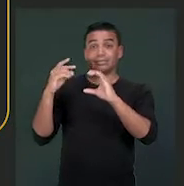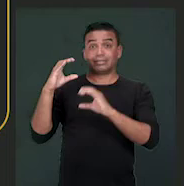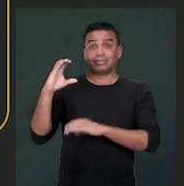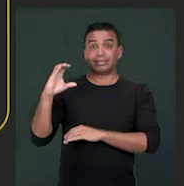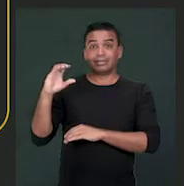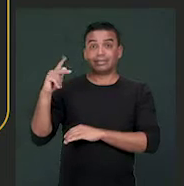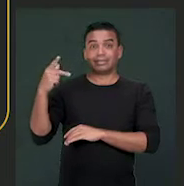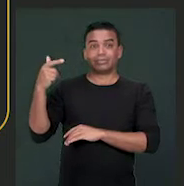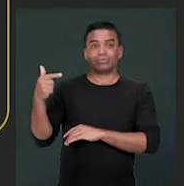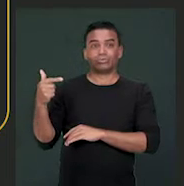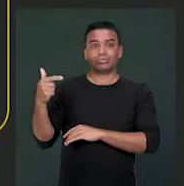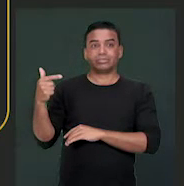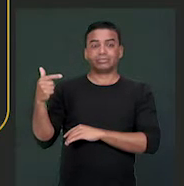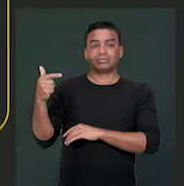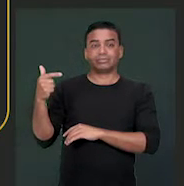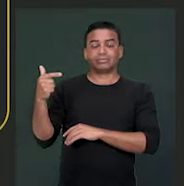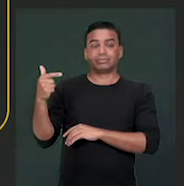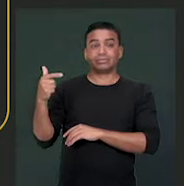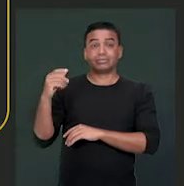CH2,